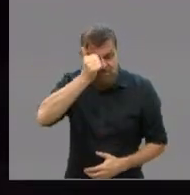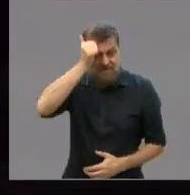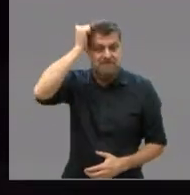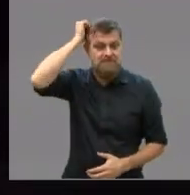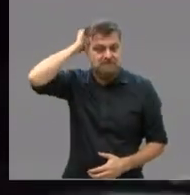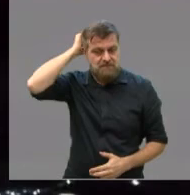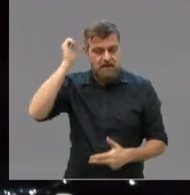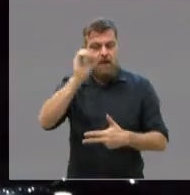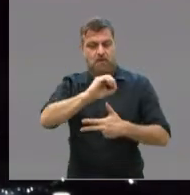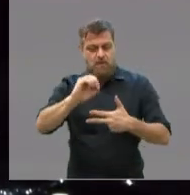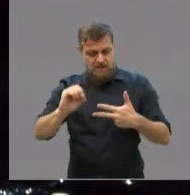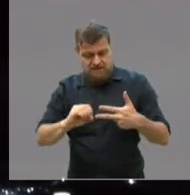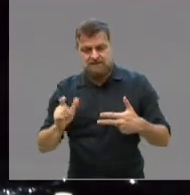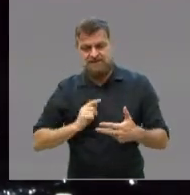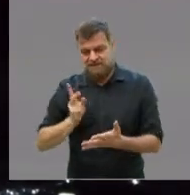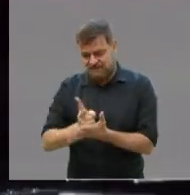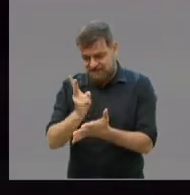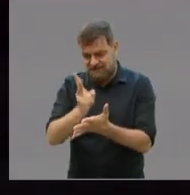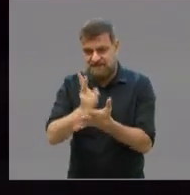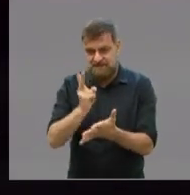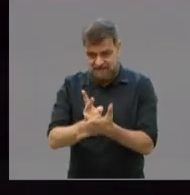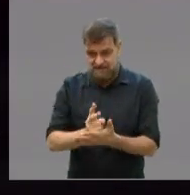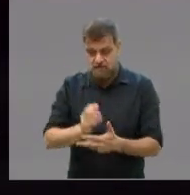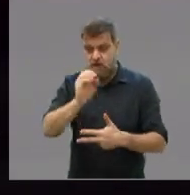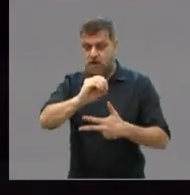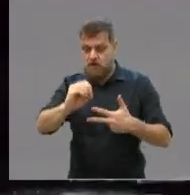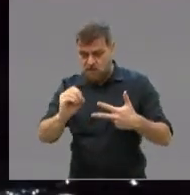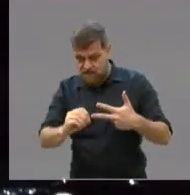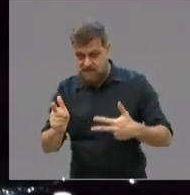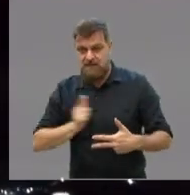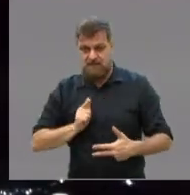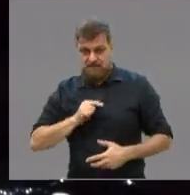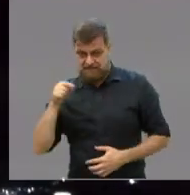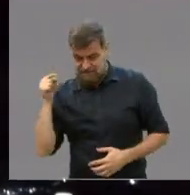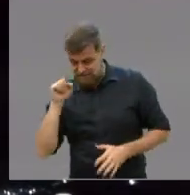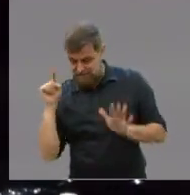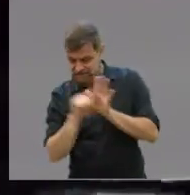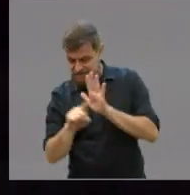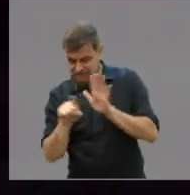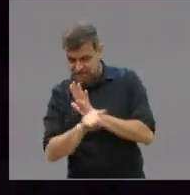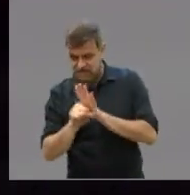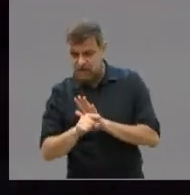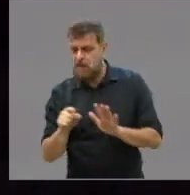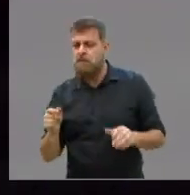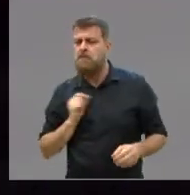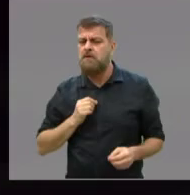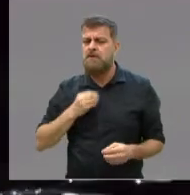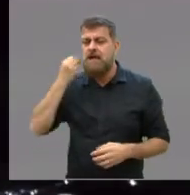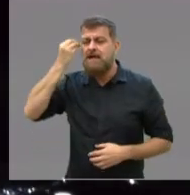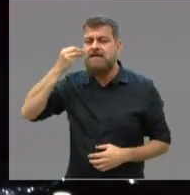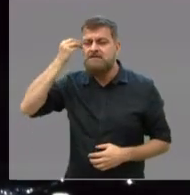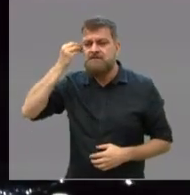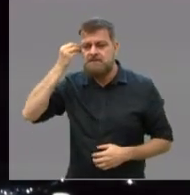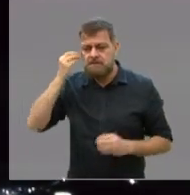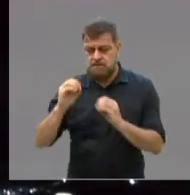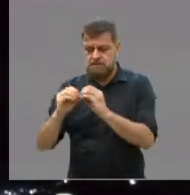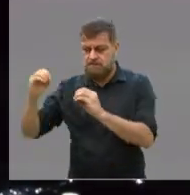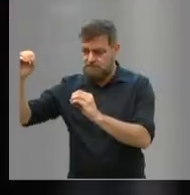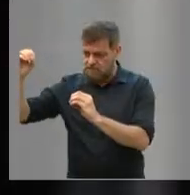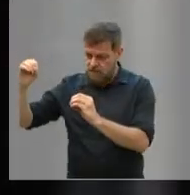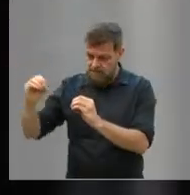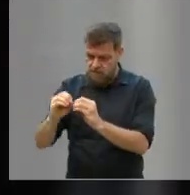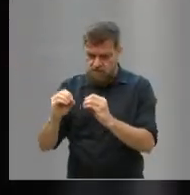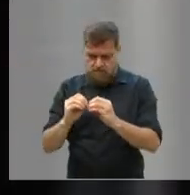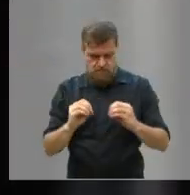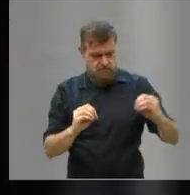no Enem. Isso é um dos pilares dos vestibulares e do Enem. Então eu levanto a esfera, ela ganha energia potencial gravitacional, por causa da altura.